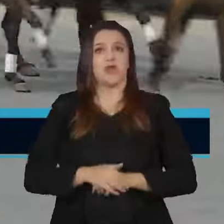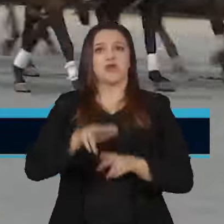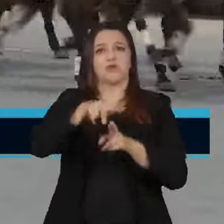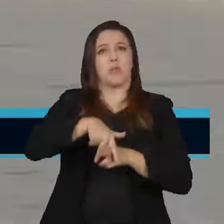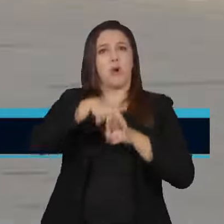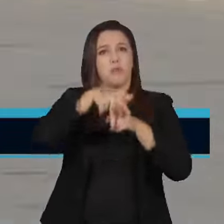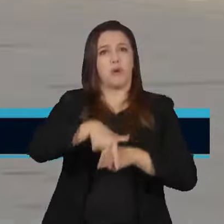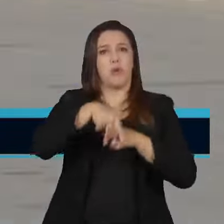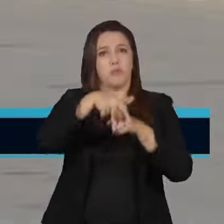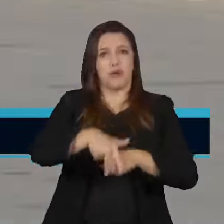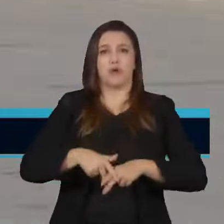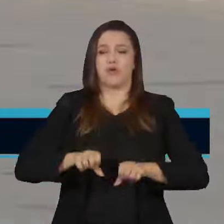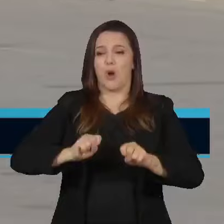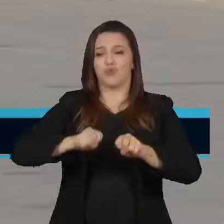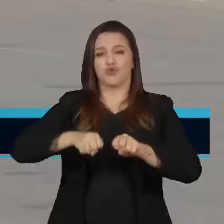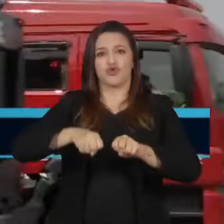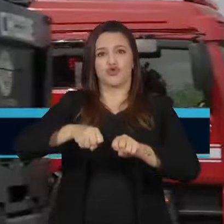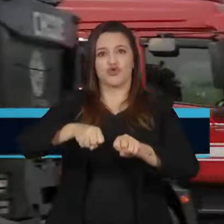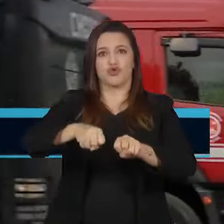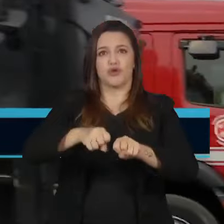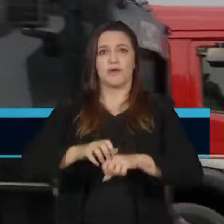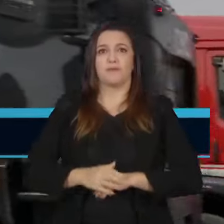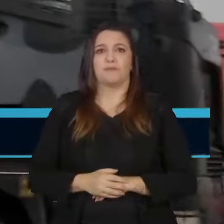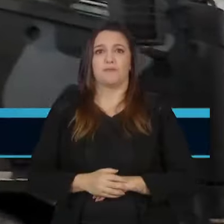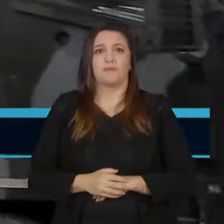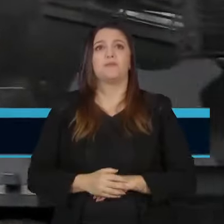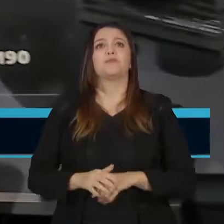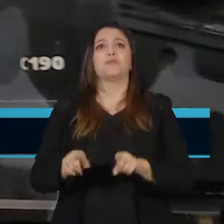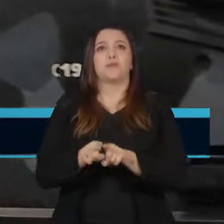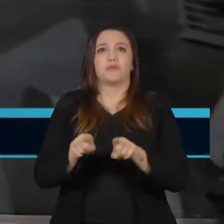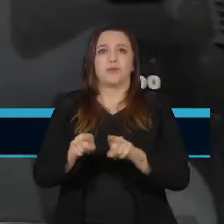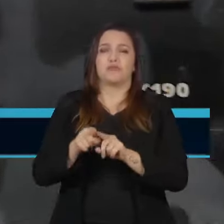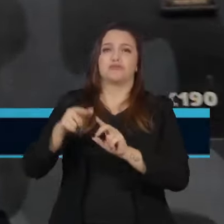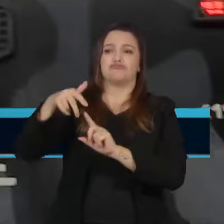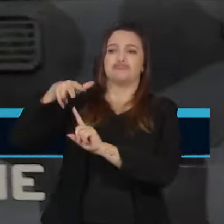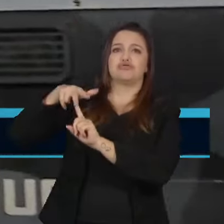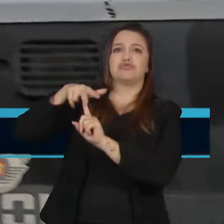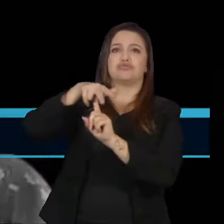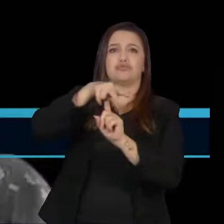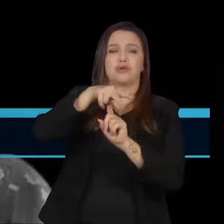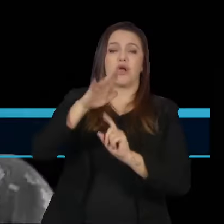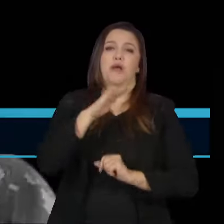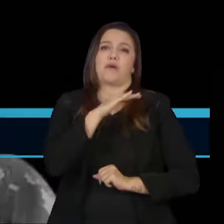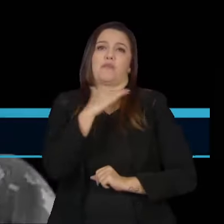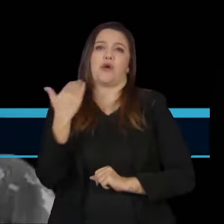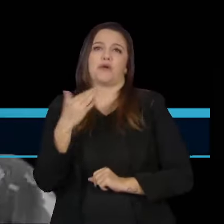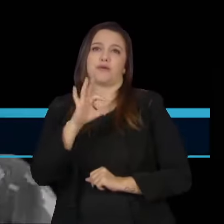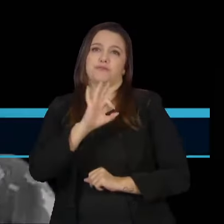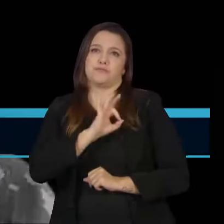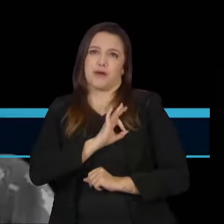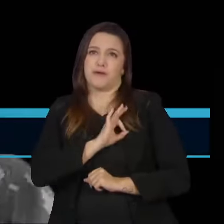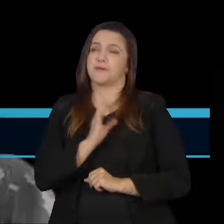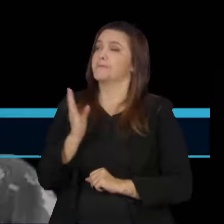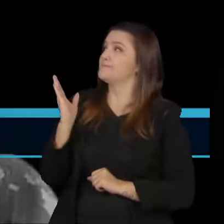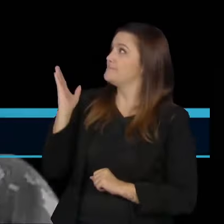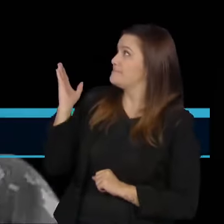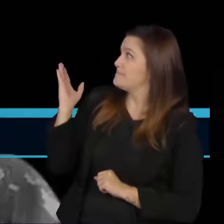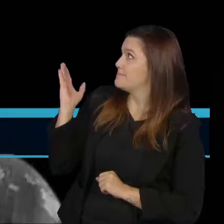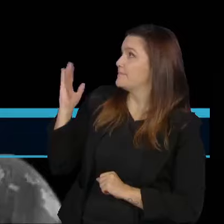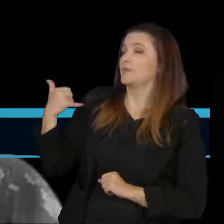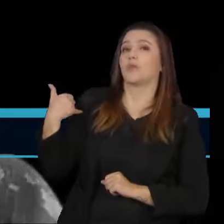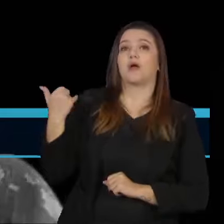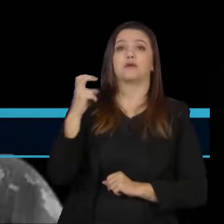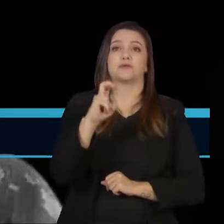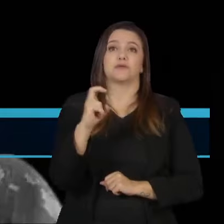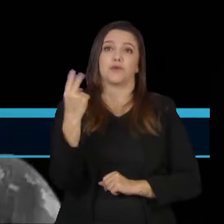cavalaria, motos. A nota triste do evento foi a morte do subtenente da PM, Paulino Cristóvão da Silva, de